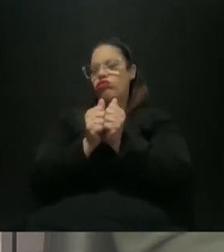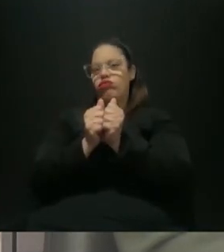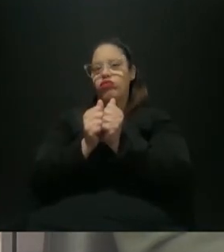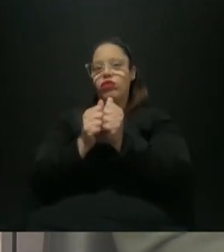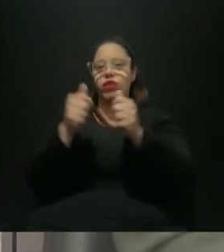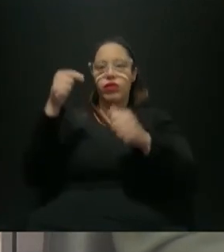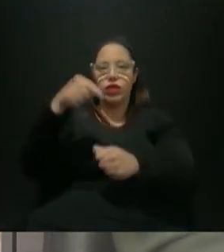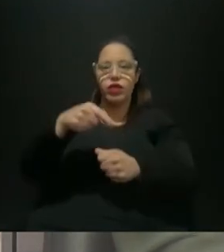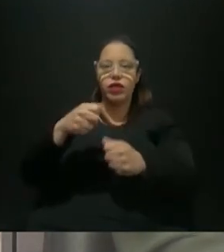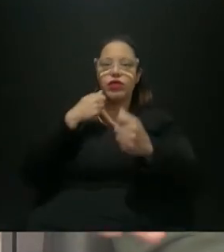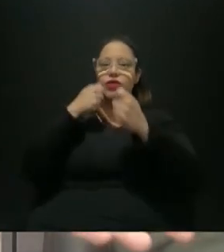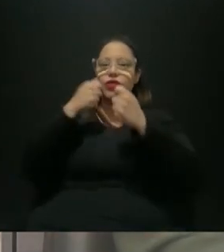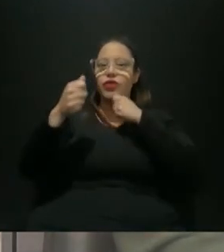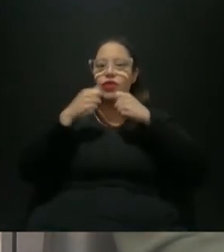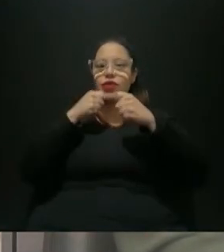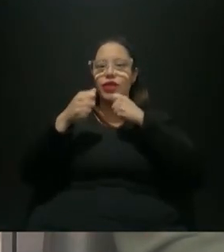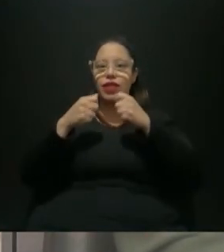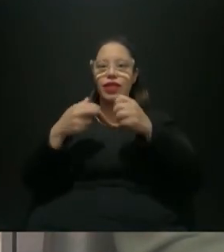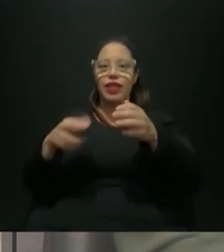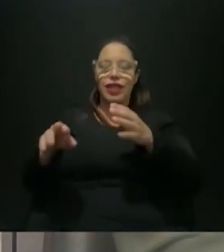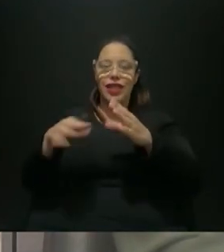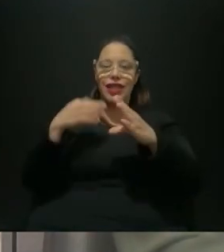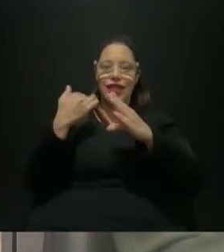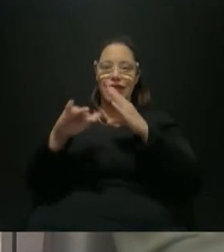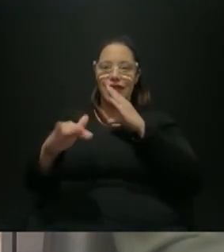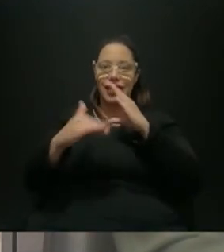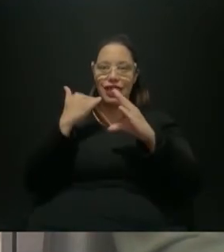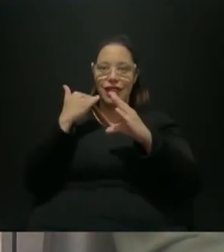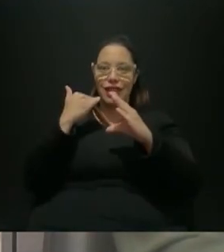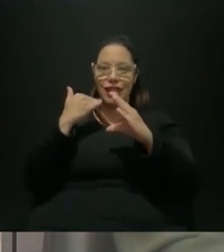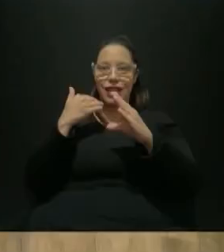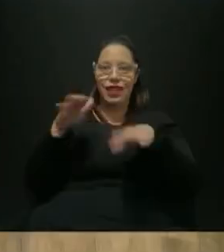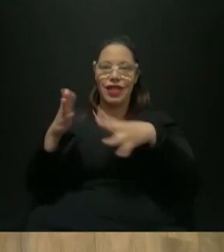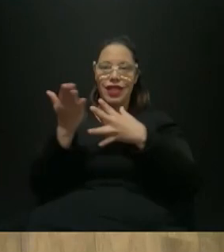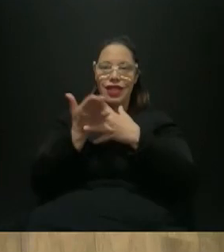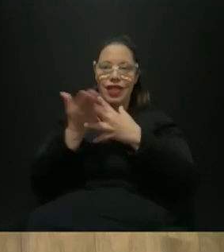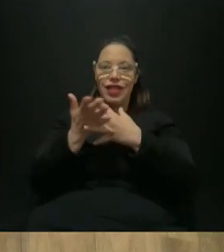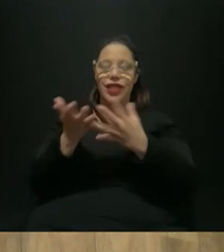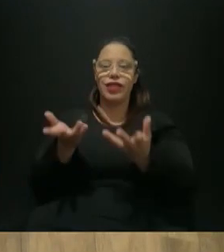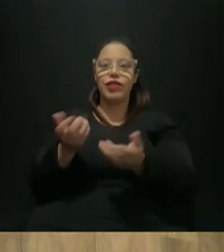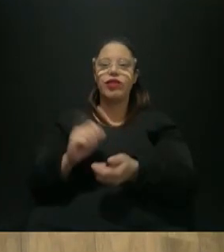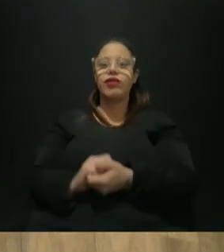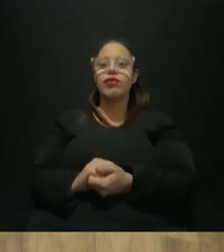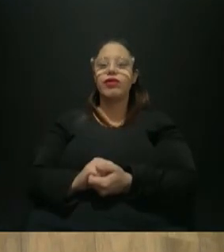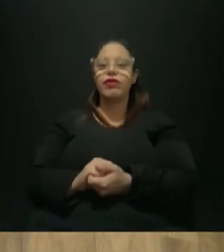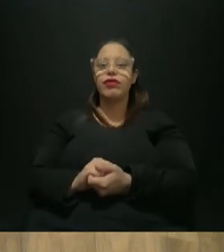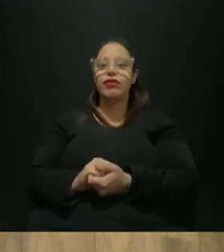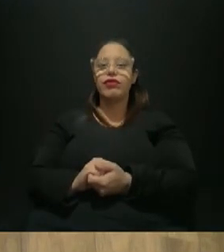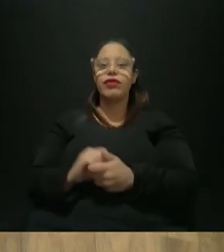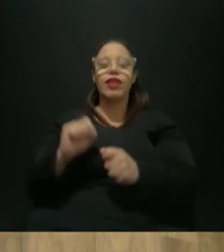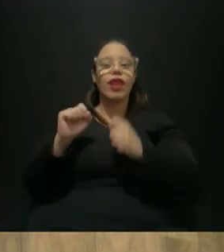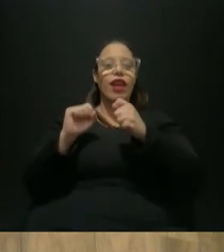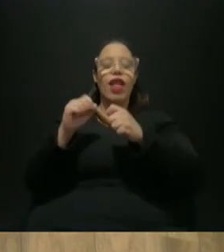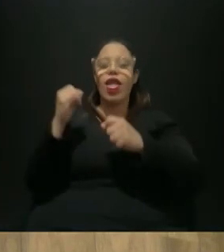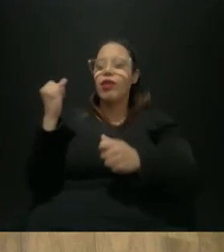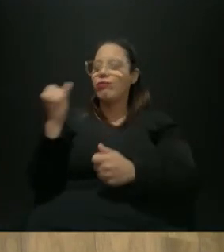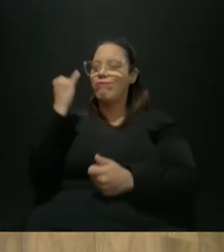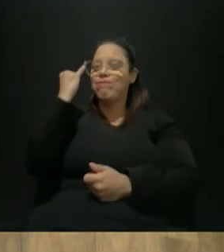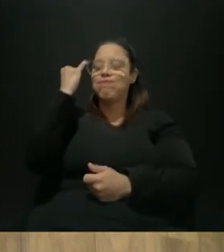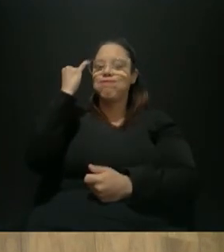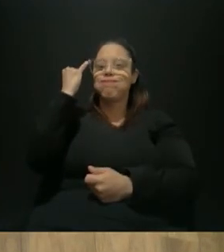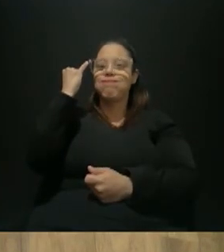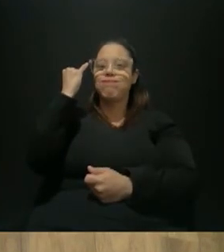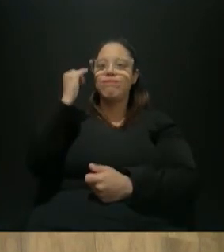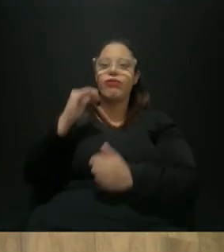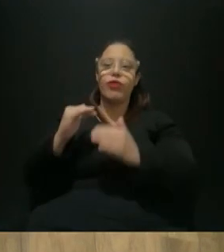acabei de receber que minha filha quebrou o pé. No intervalo. E é super... E é muito importante, daí quando a gente fala do desenvolvimento,